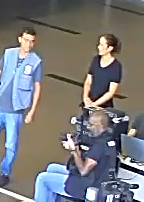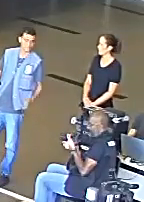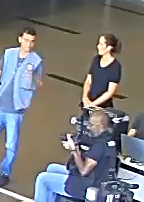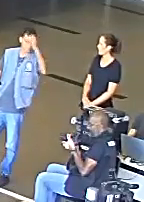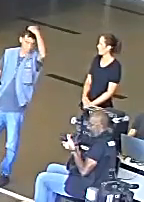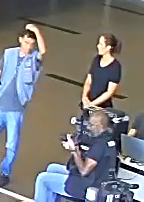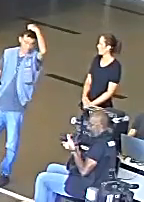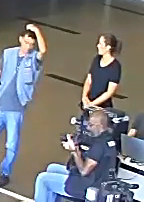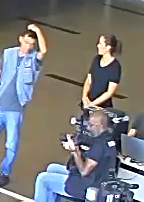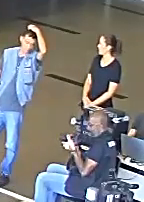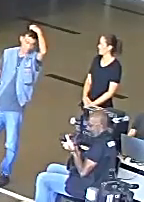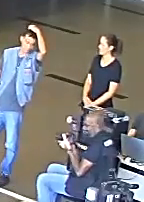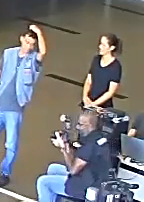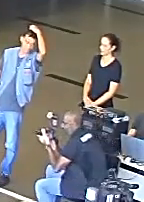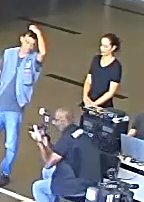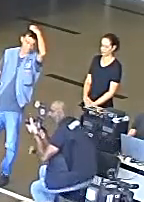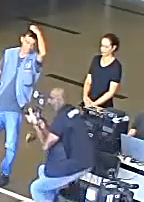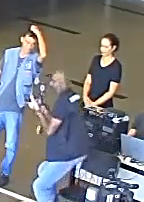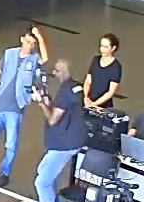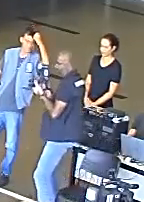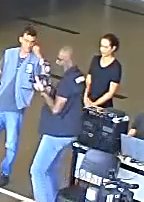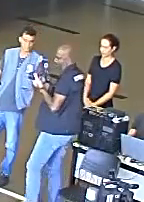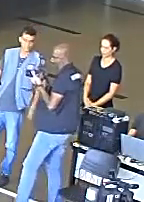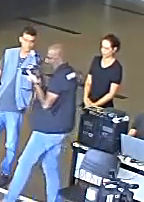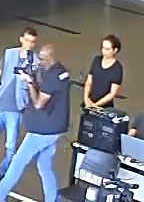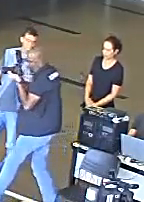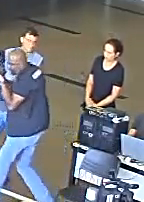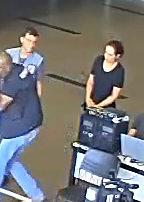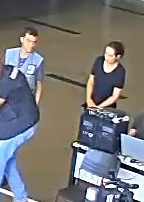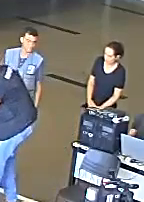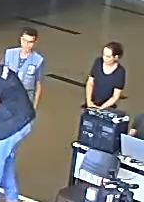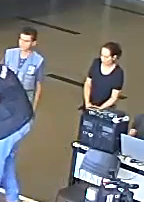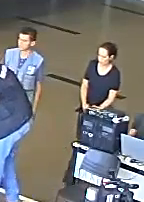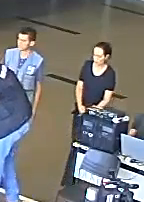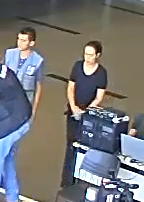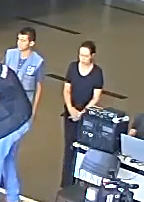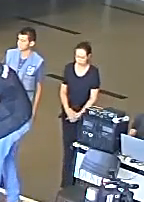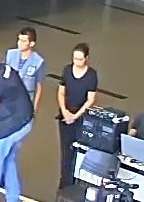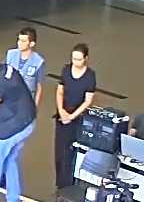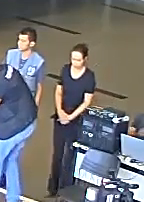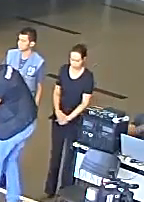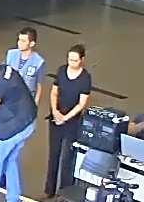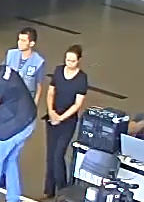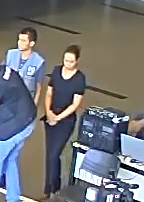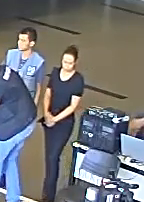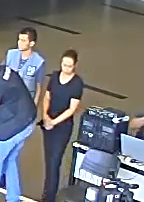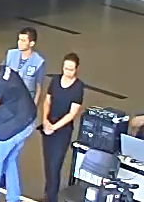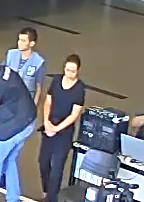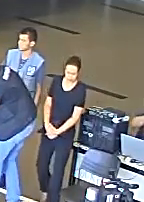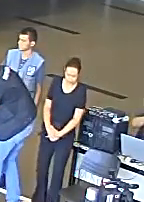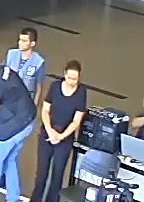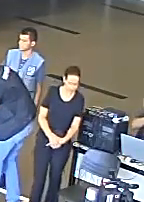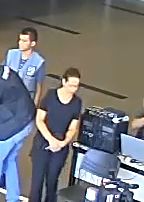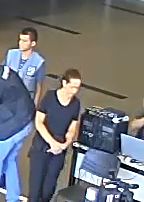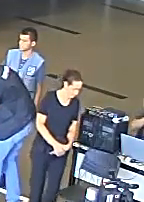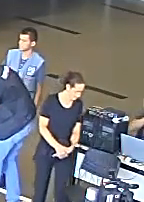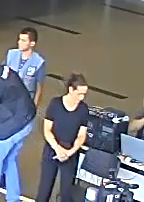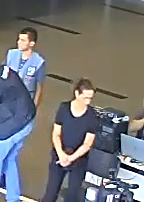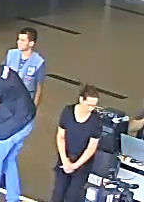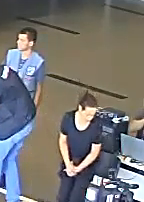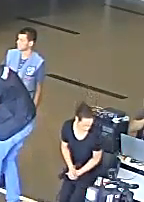maior ataque e que nós do segmento da deficiência estamos hoje eh